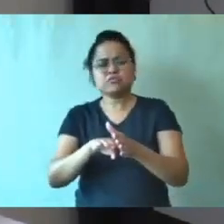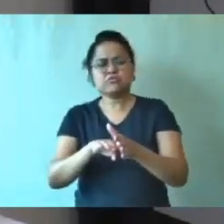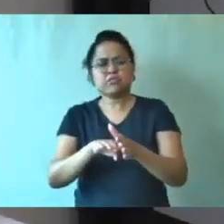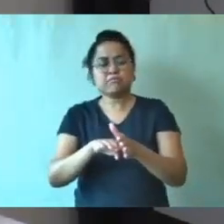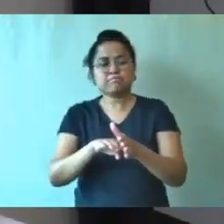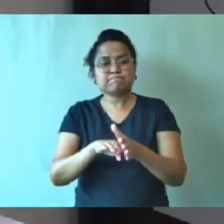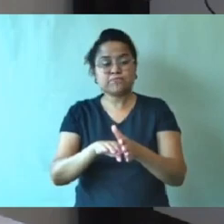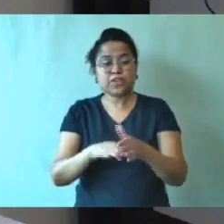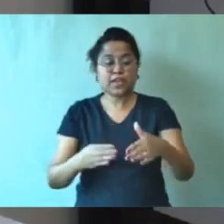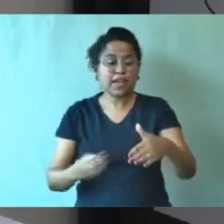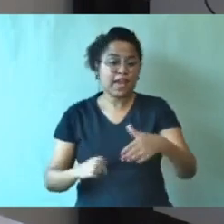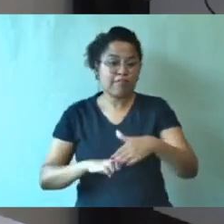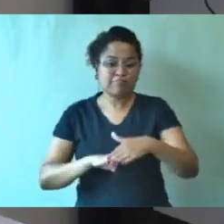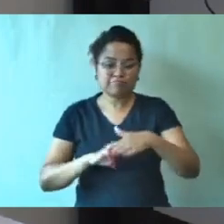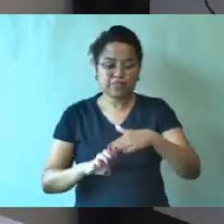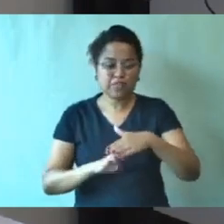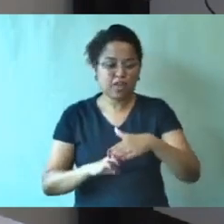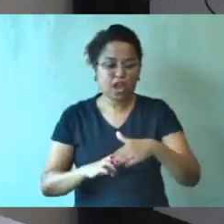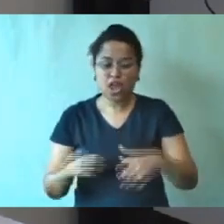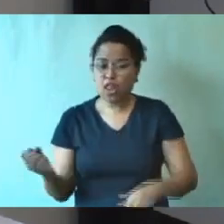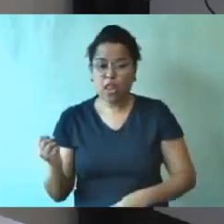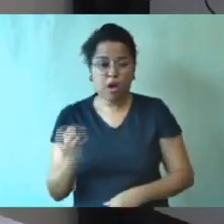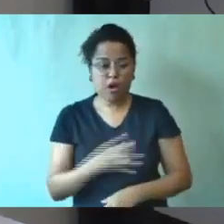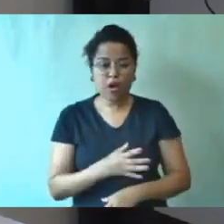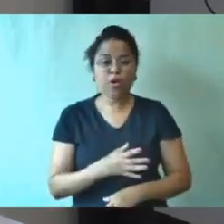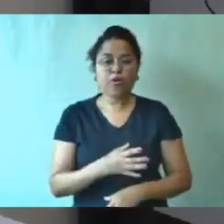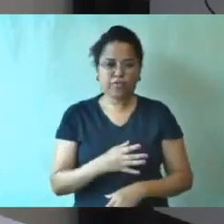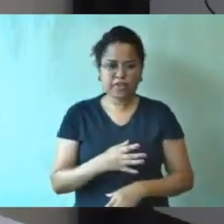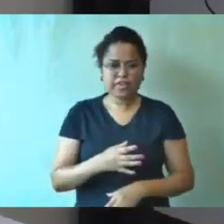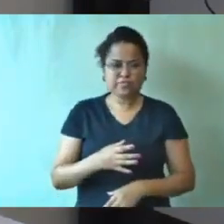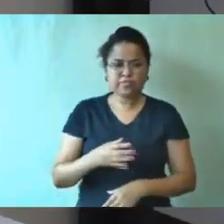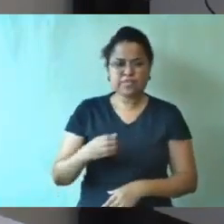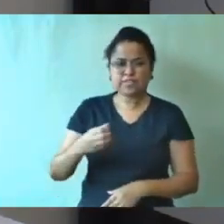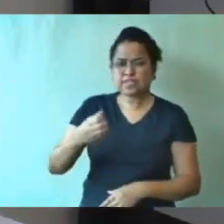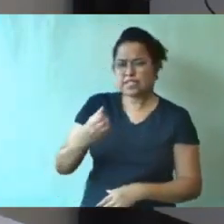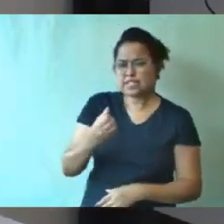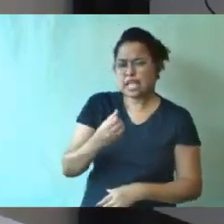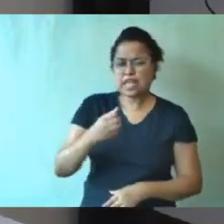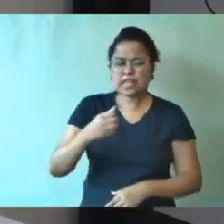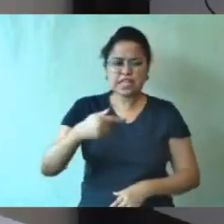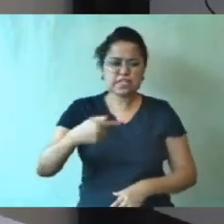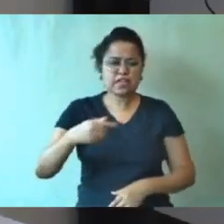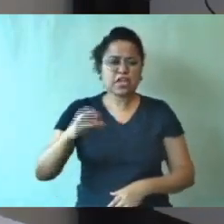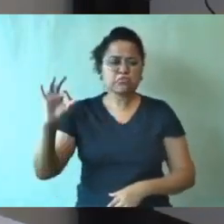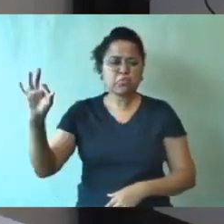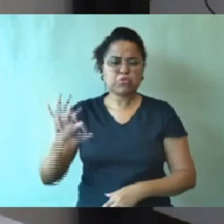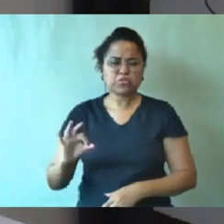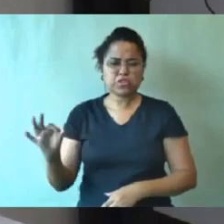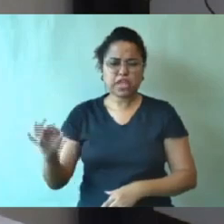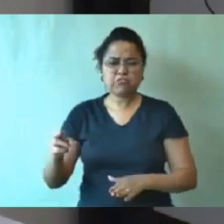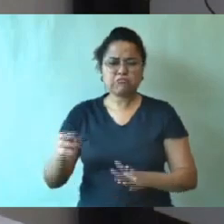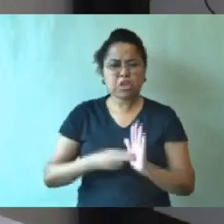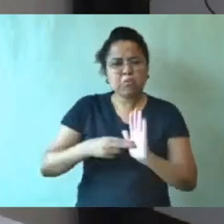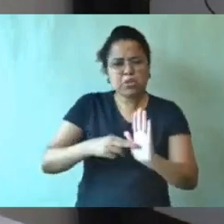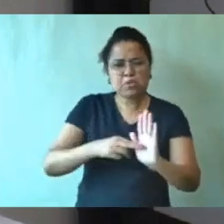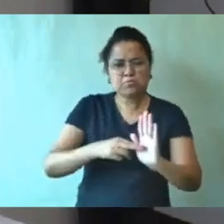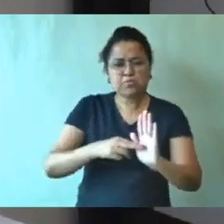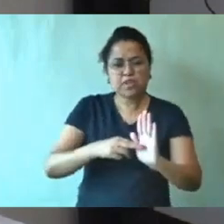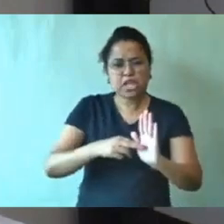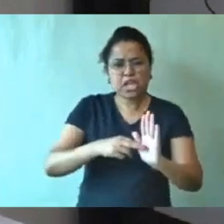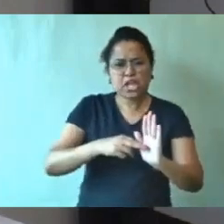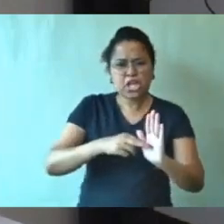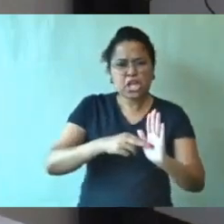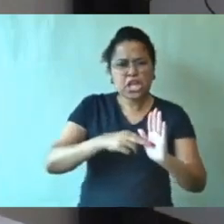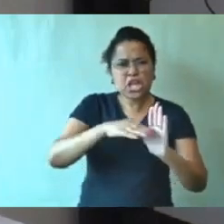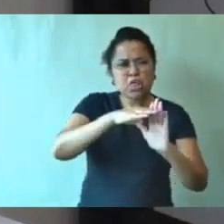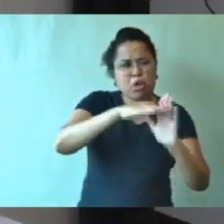com praticamente 17% de representatividade, e que, dentro do seu quadro societário, ela não tinha lastro nenhum